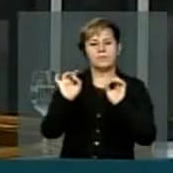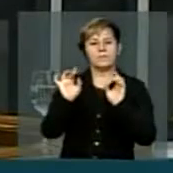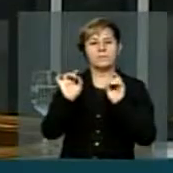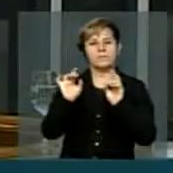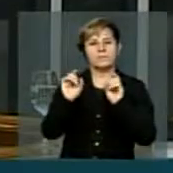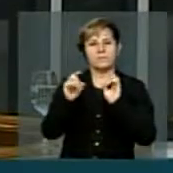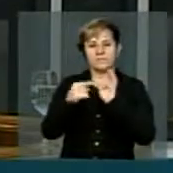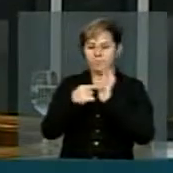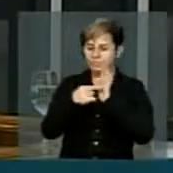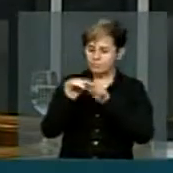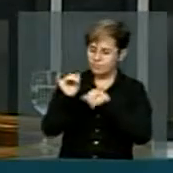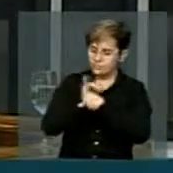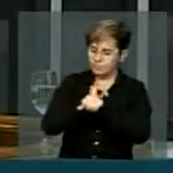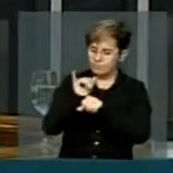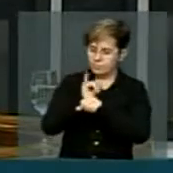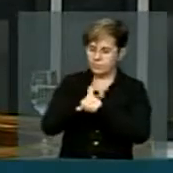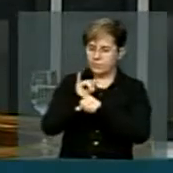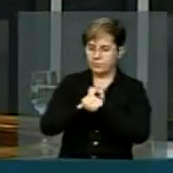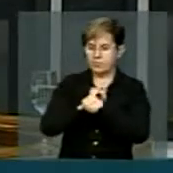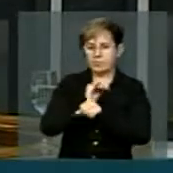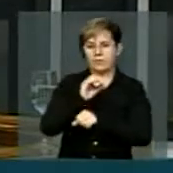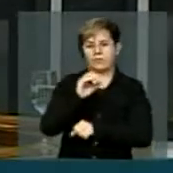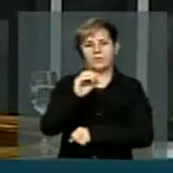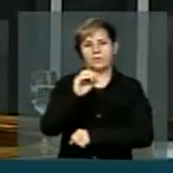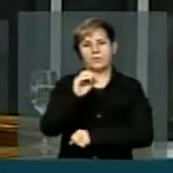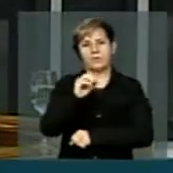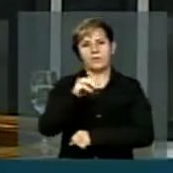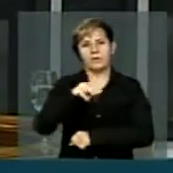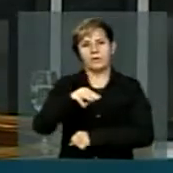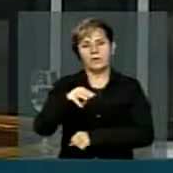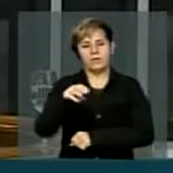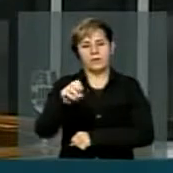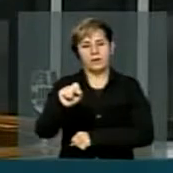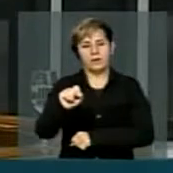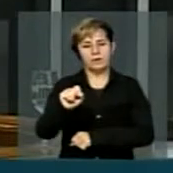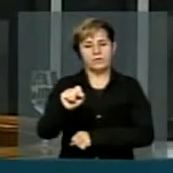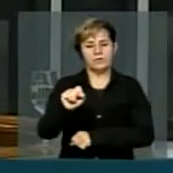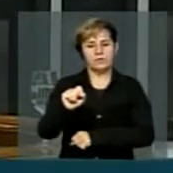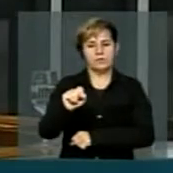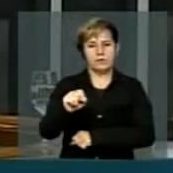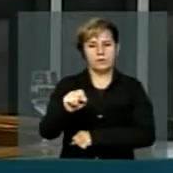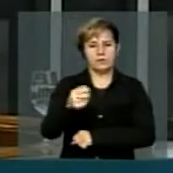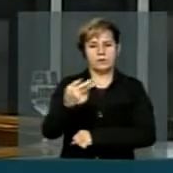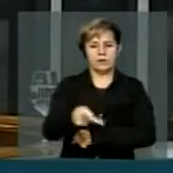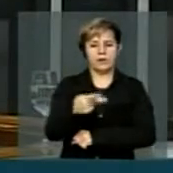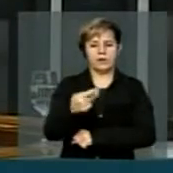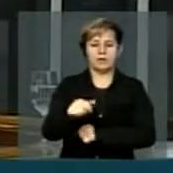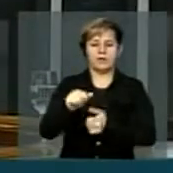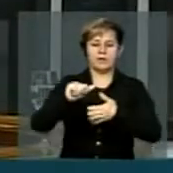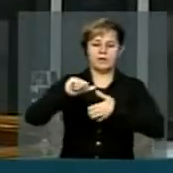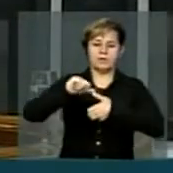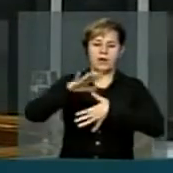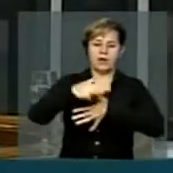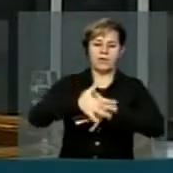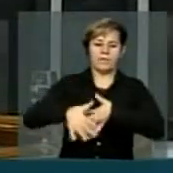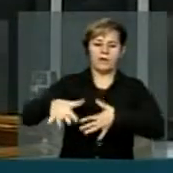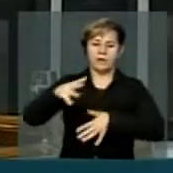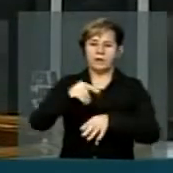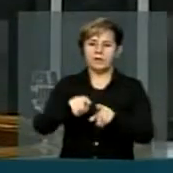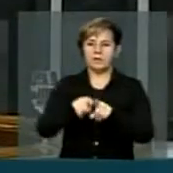como estratégia da Organização Mundial de Saúde, da Organização Pan-Americana de Saúde aqui na América Latina e no Caribe,